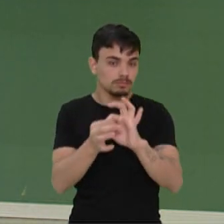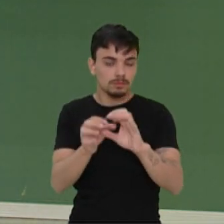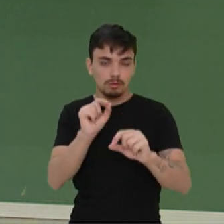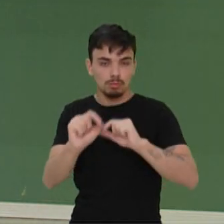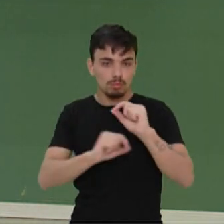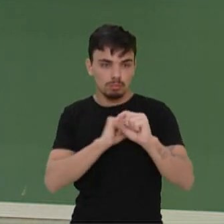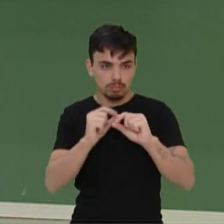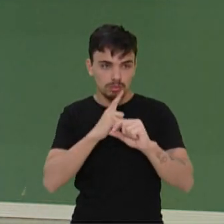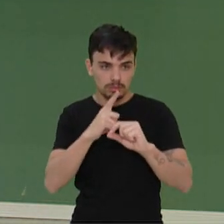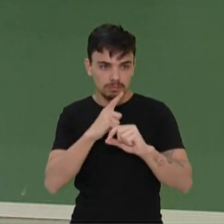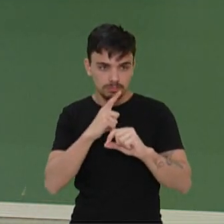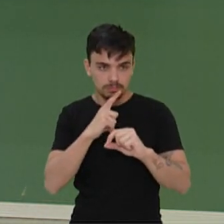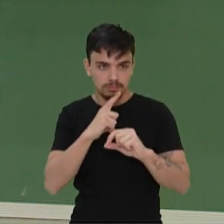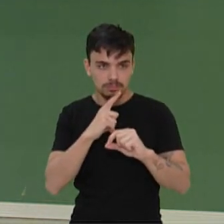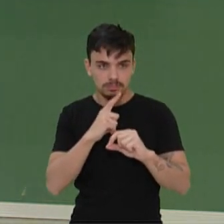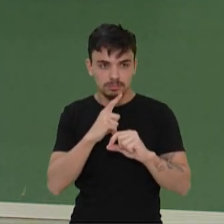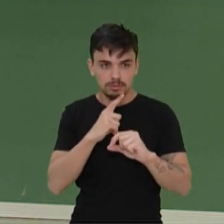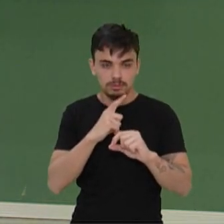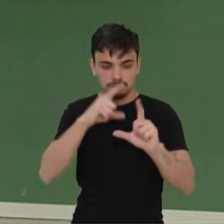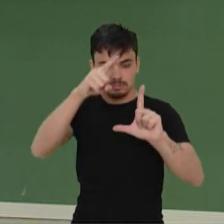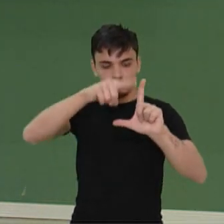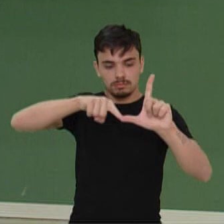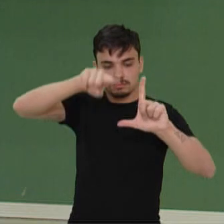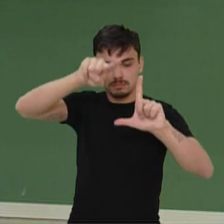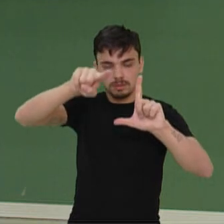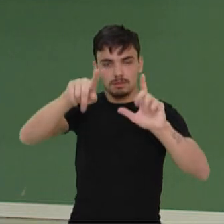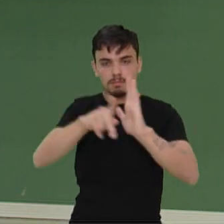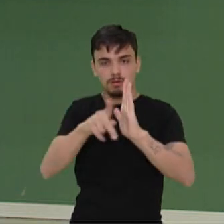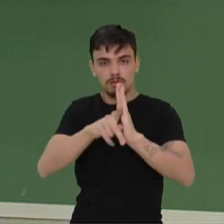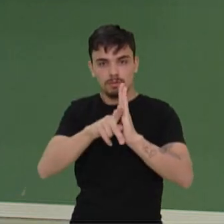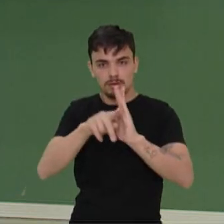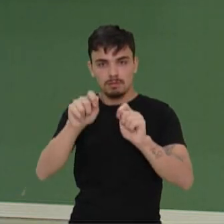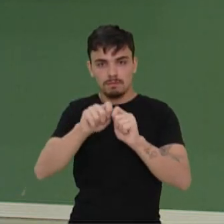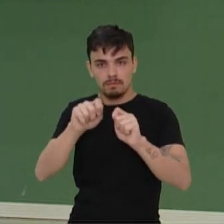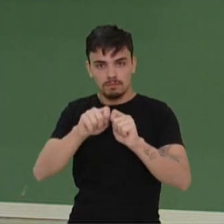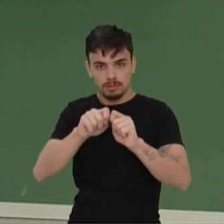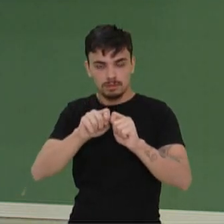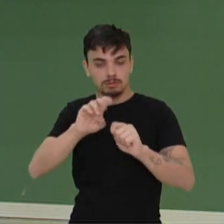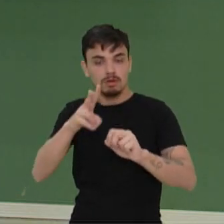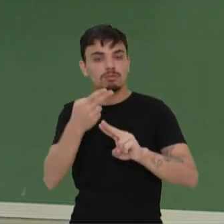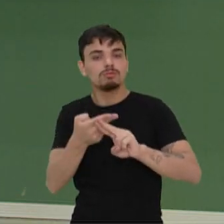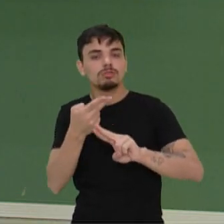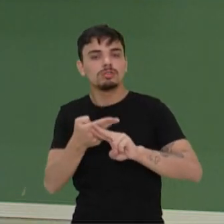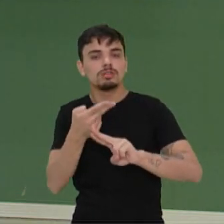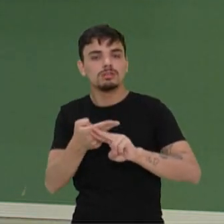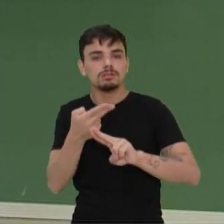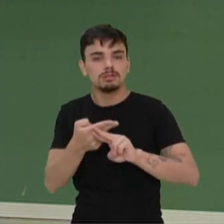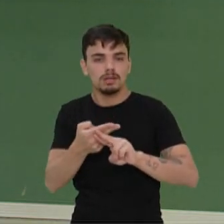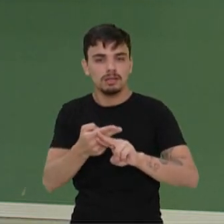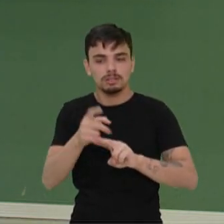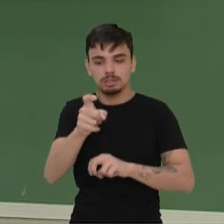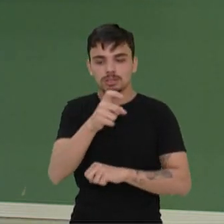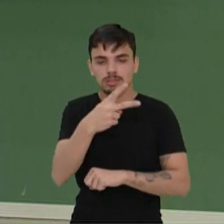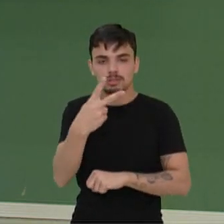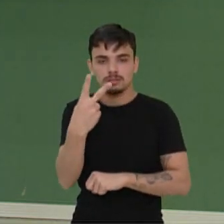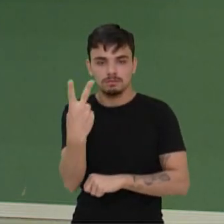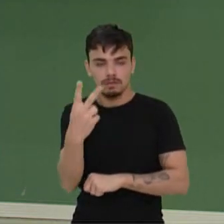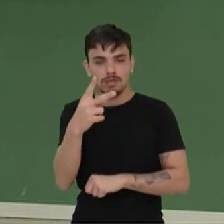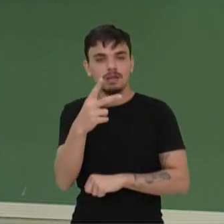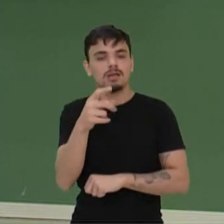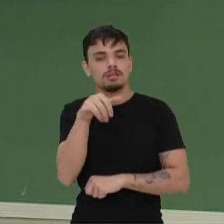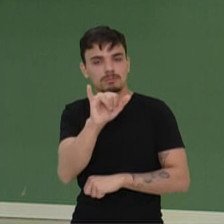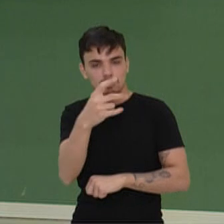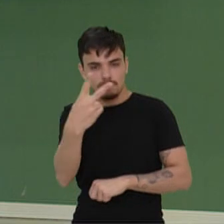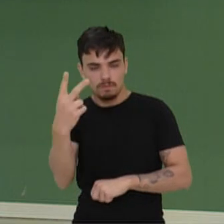determina as coordenadas do vértice da parábola que representa essa função. De novo, só usar as formulazinhas lá, xv e yv. Como eu